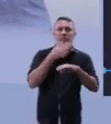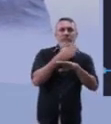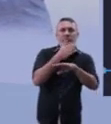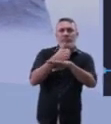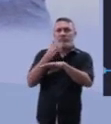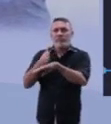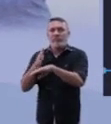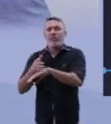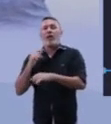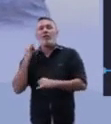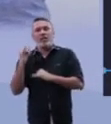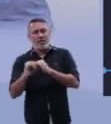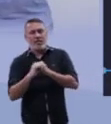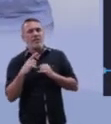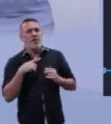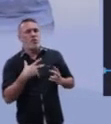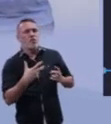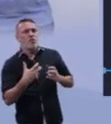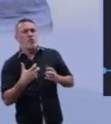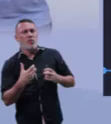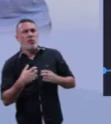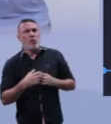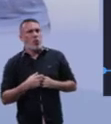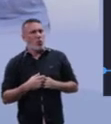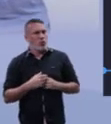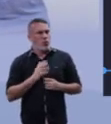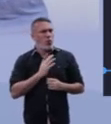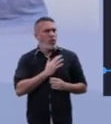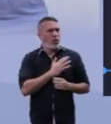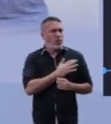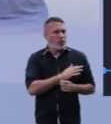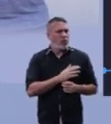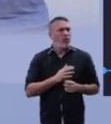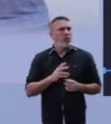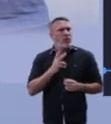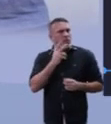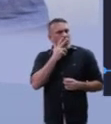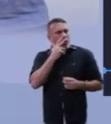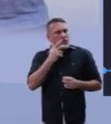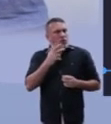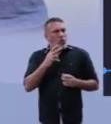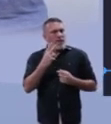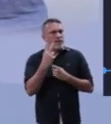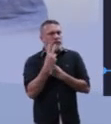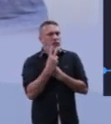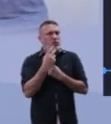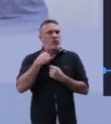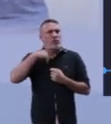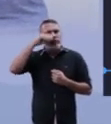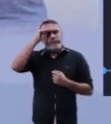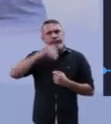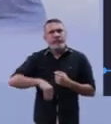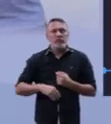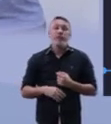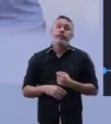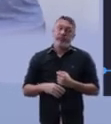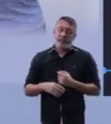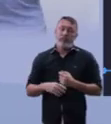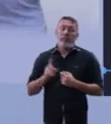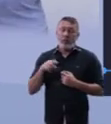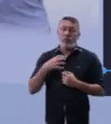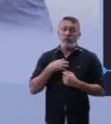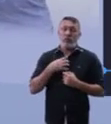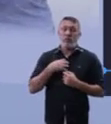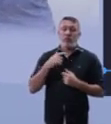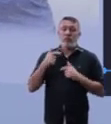seus dados e está te vendendo esse produto. Nossa, professor, isso é horrível. Isso está tirando a minha liberdade de escolha.